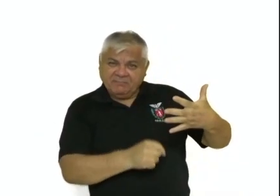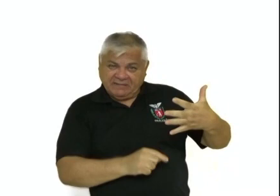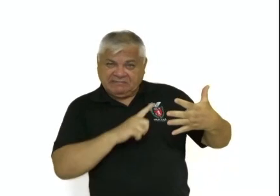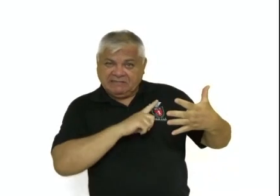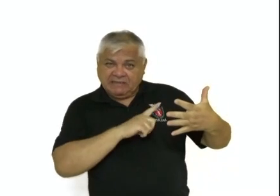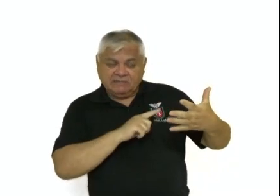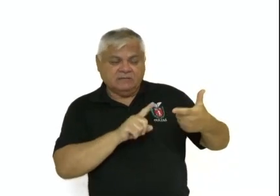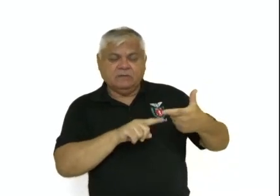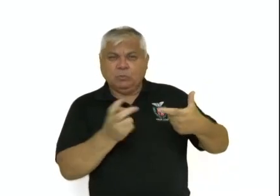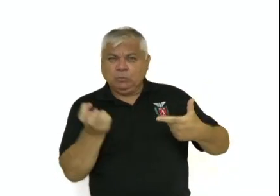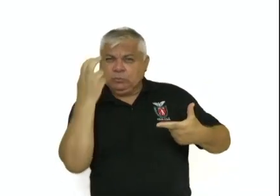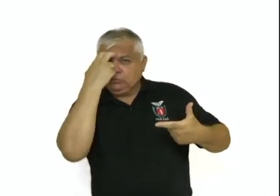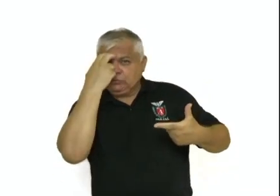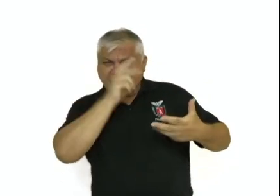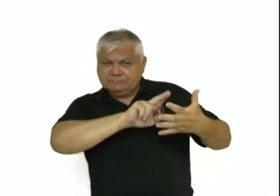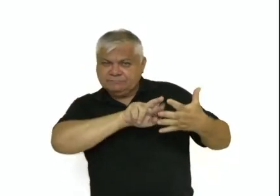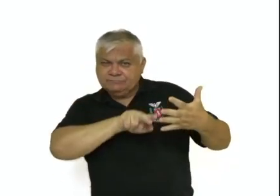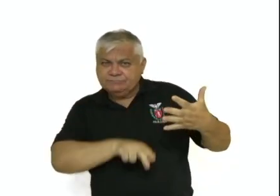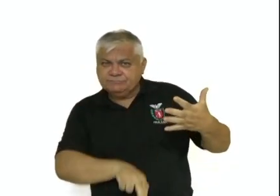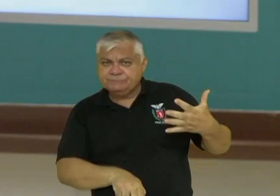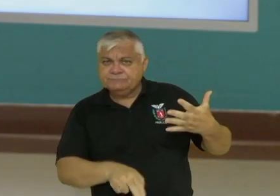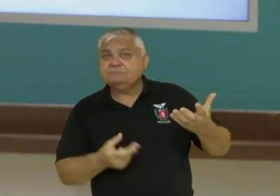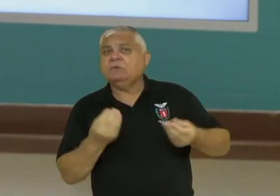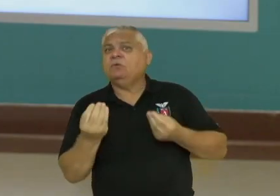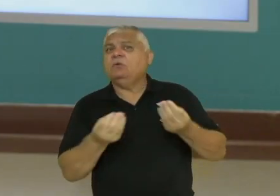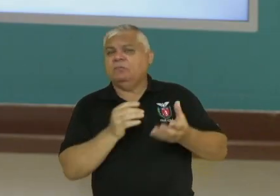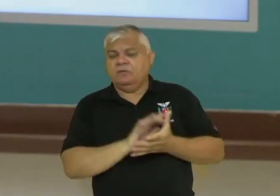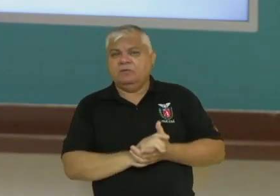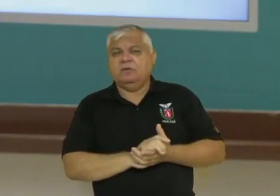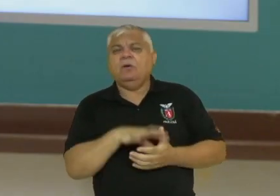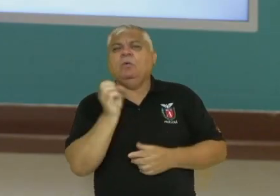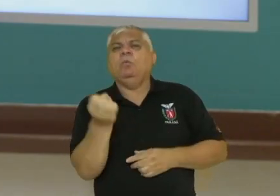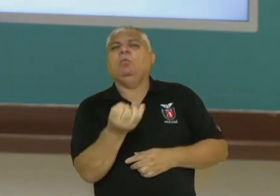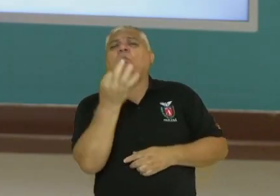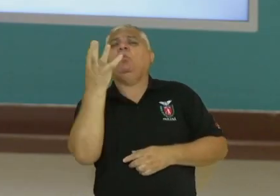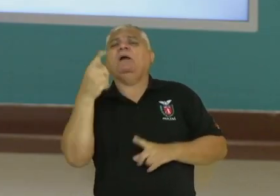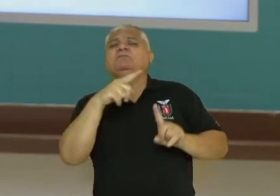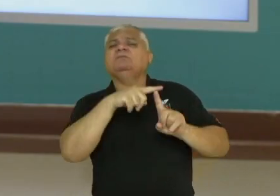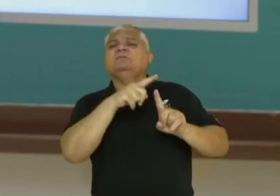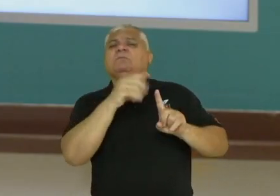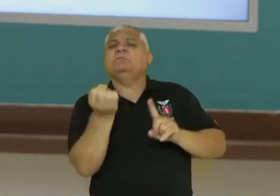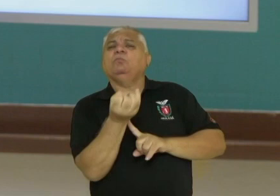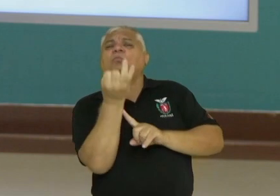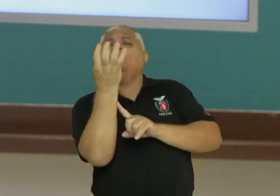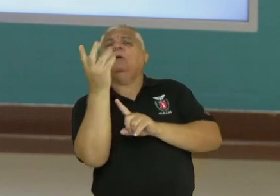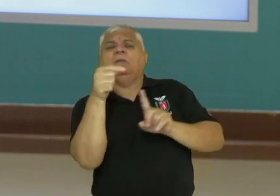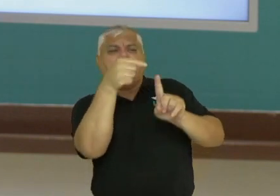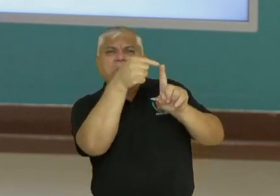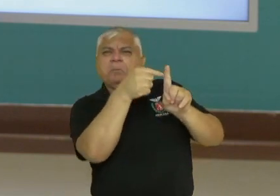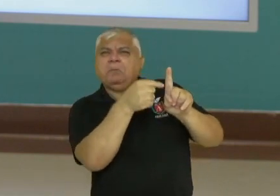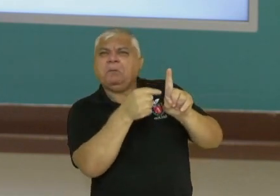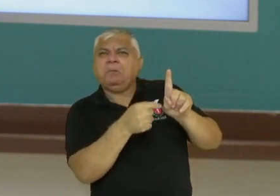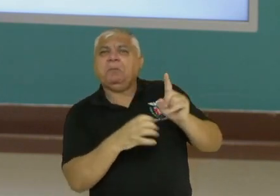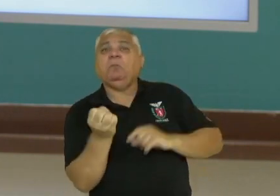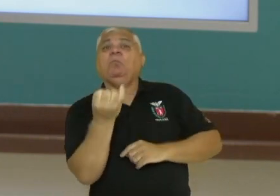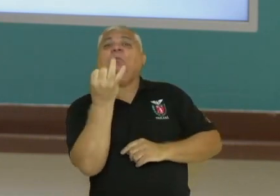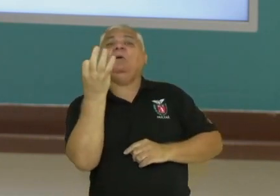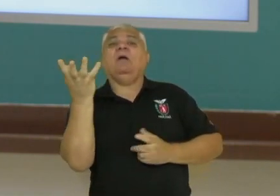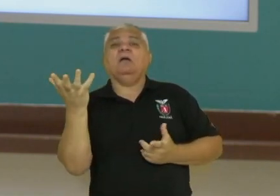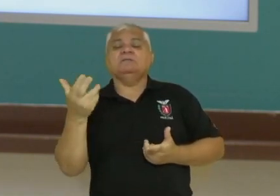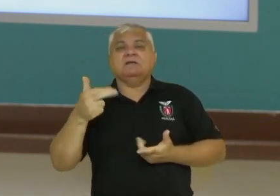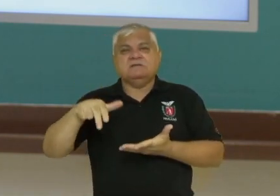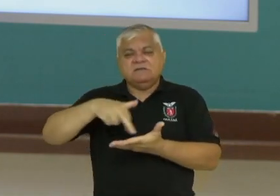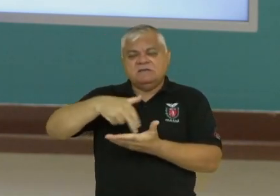diferentes culturas e evoluções históricas. Quantos tipos de dança será que existem? Dança de salão,